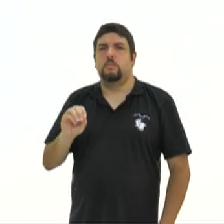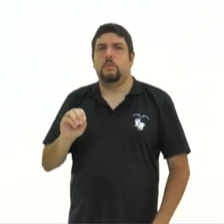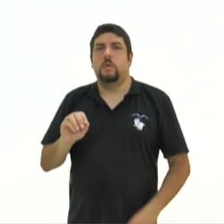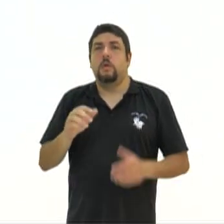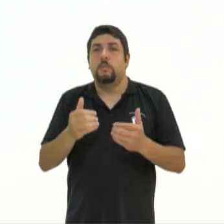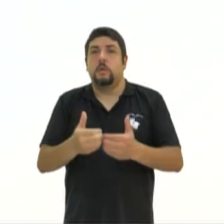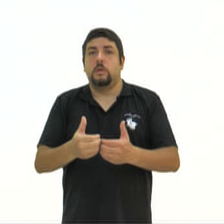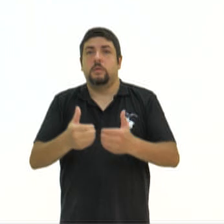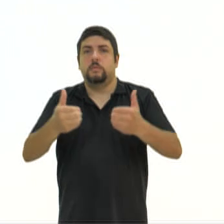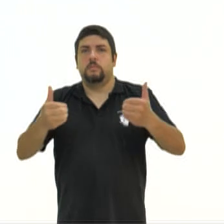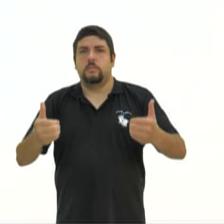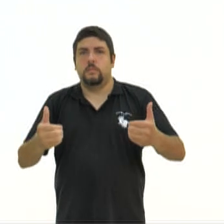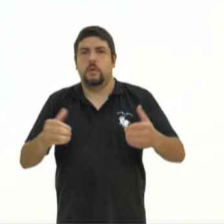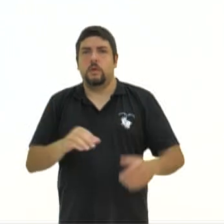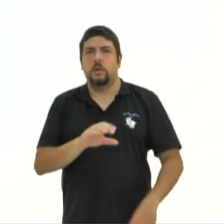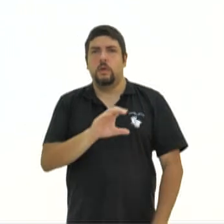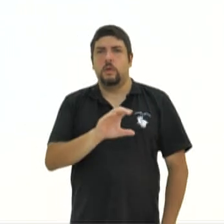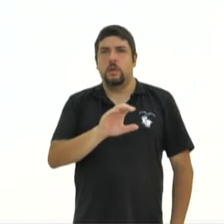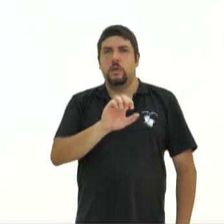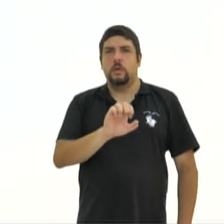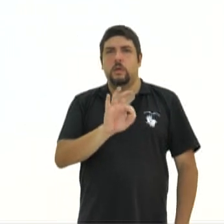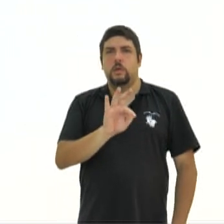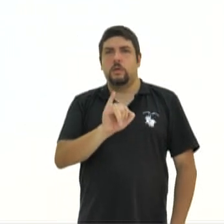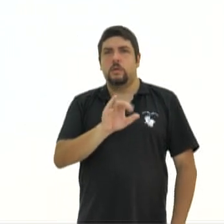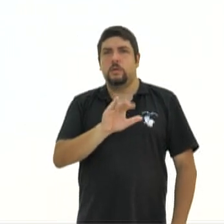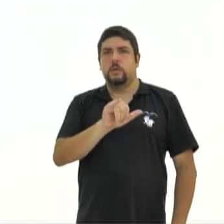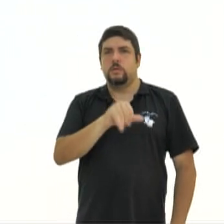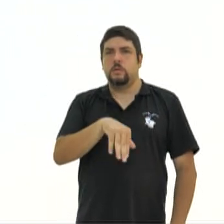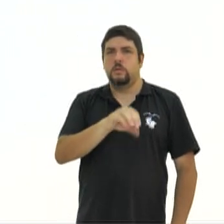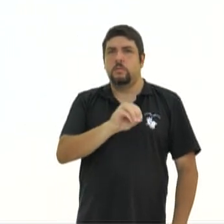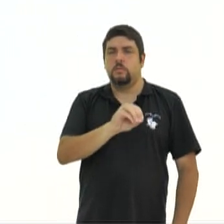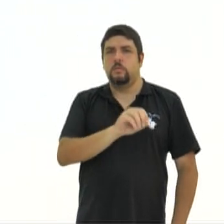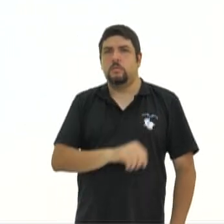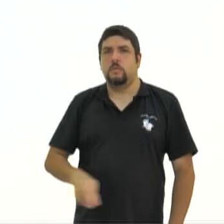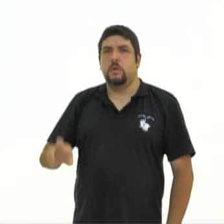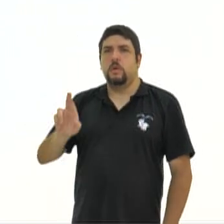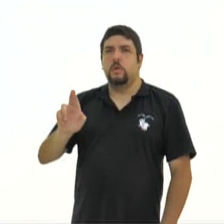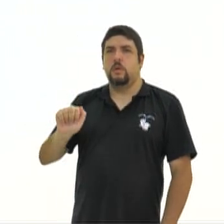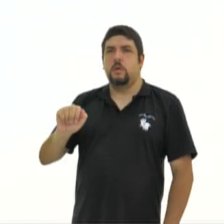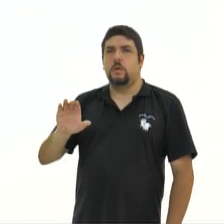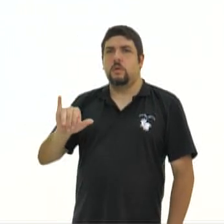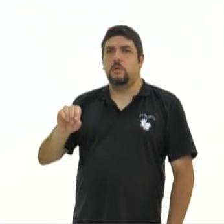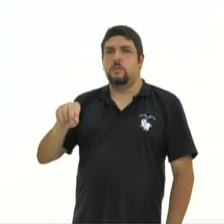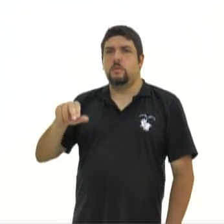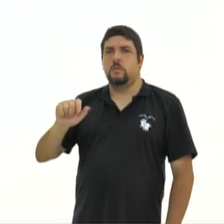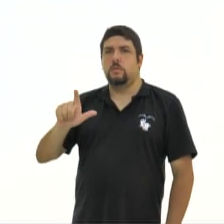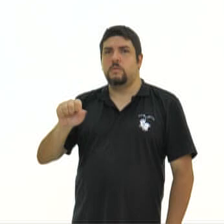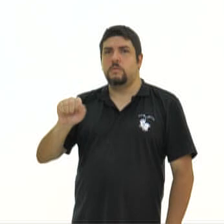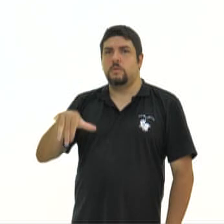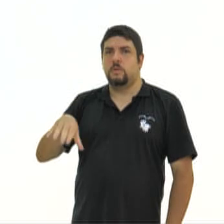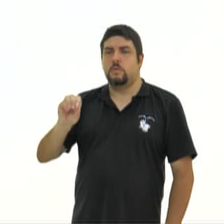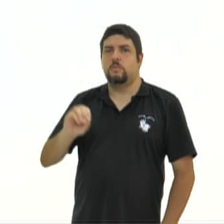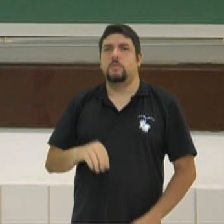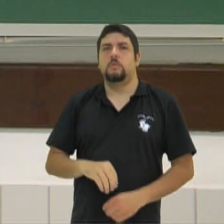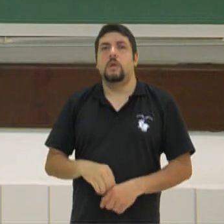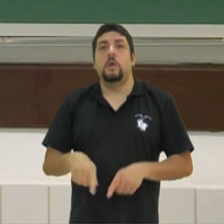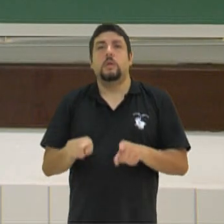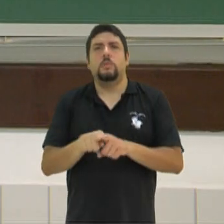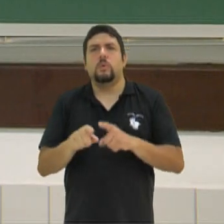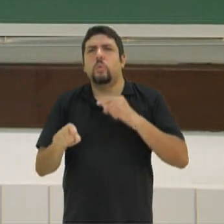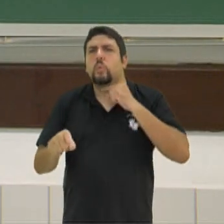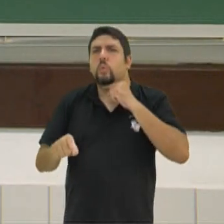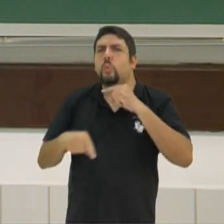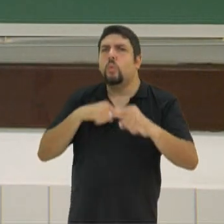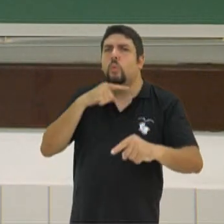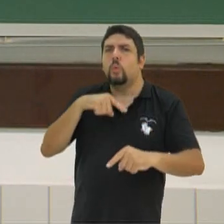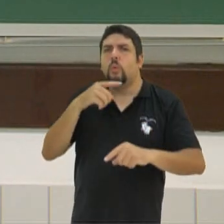entre ceticismo e racionalismo, a dúvida metódica ou hiperbólica. Isso o professor